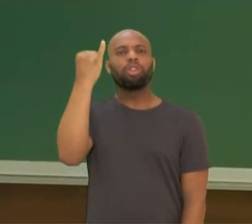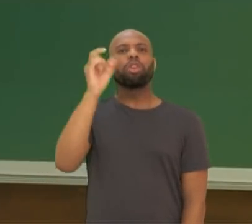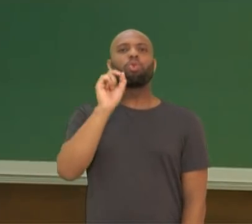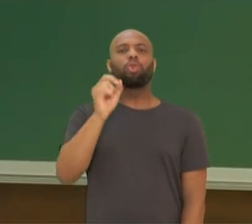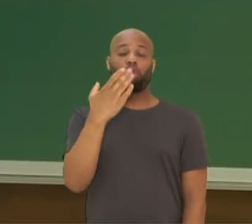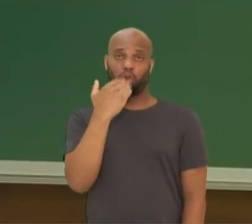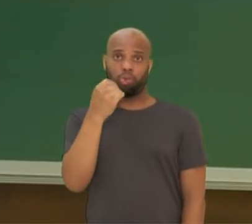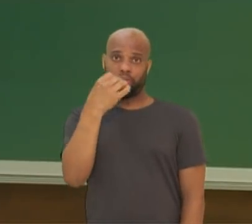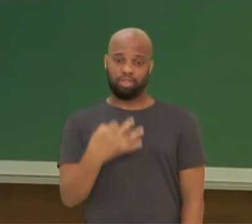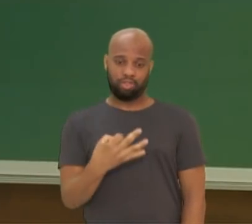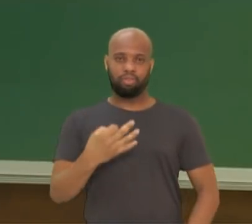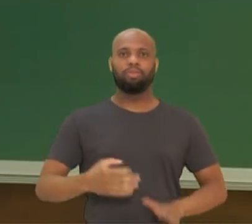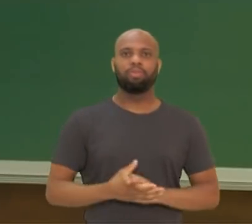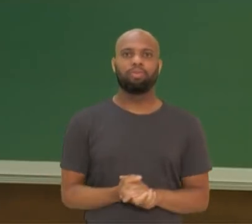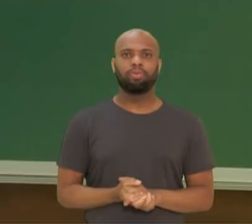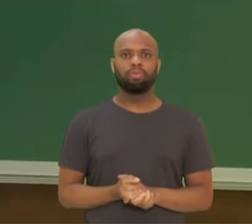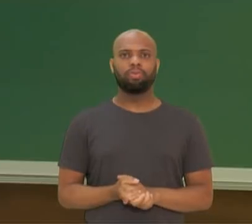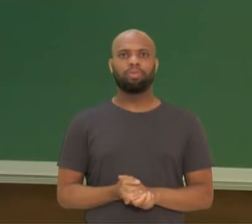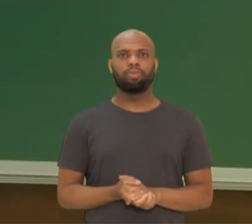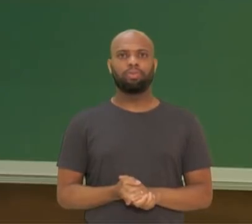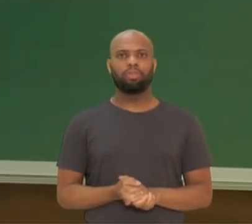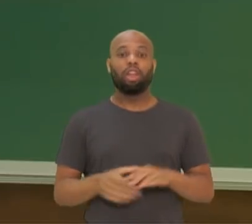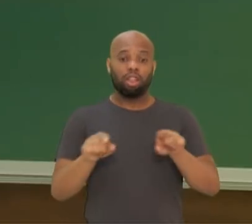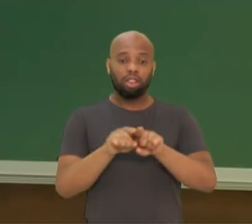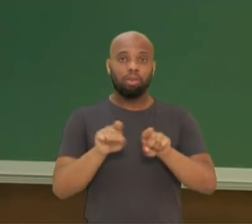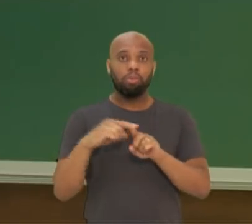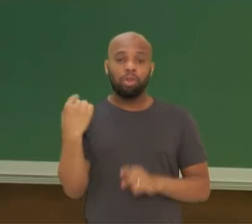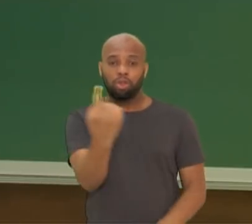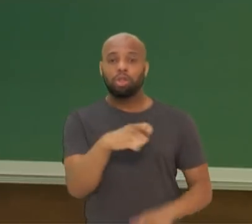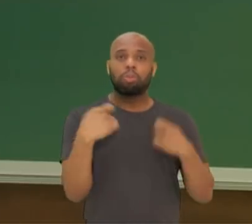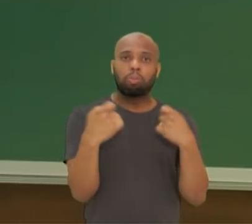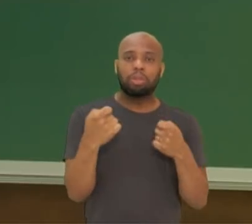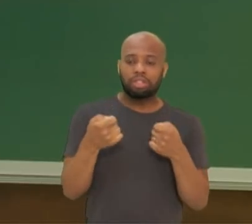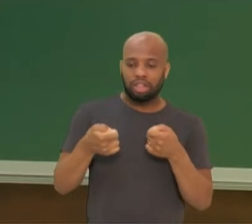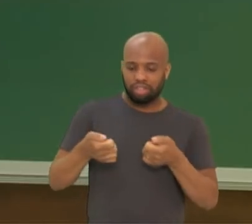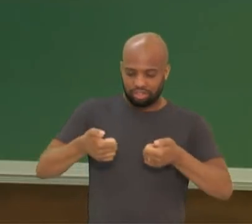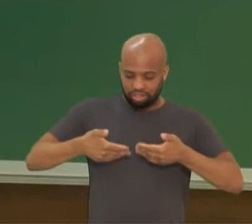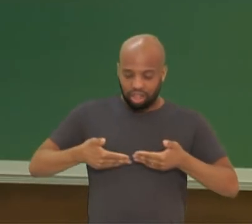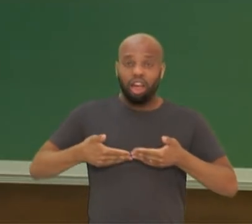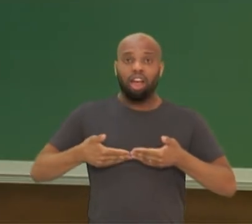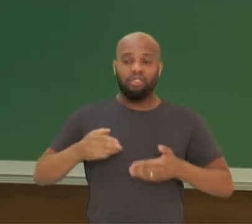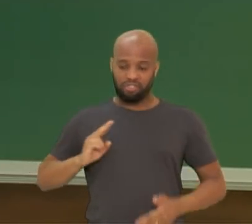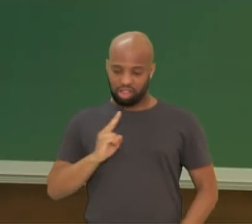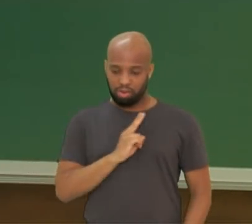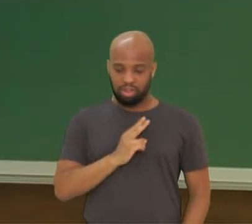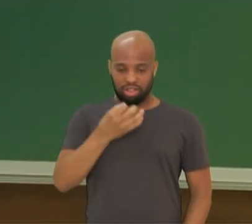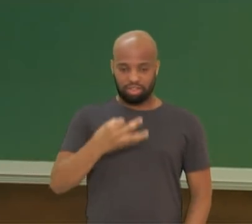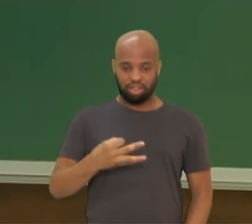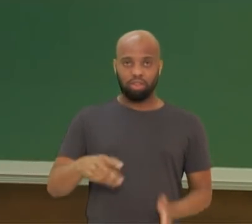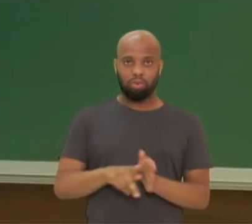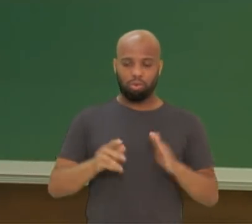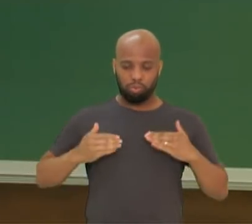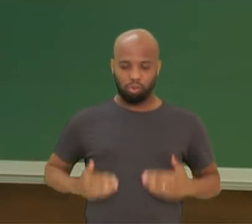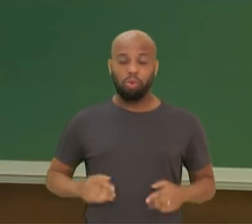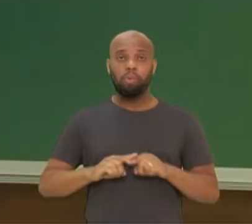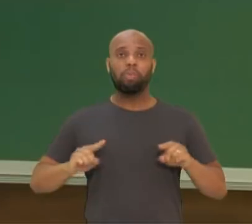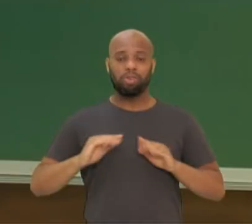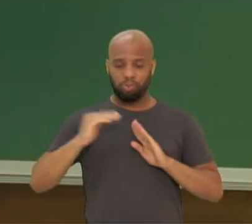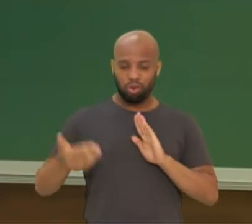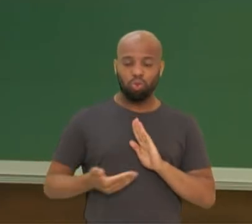boa nutrição. E, claro, a gente precisa nutrir o corpo, mas para que todos aqueles nutrientes